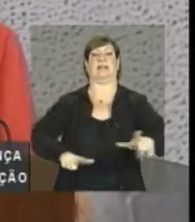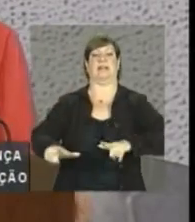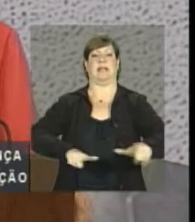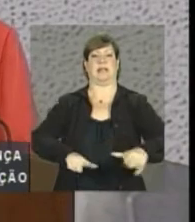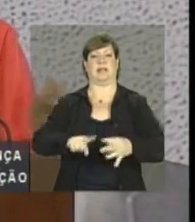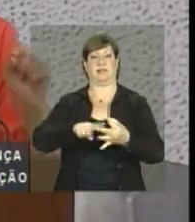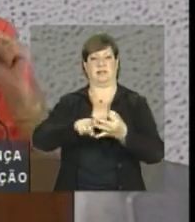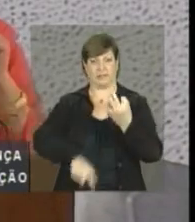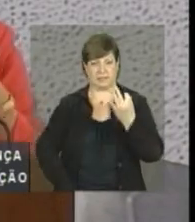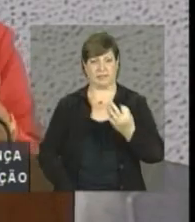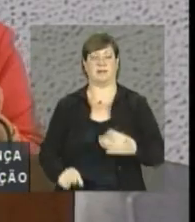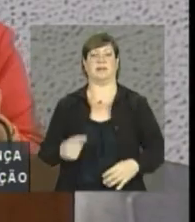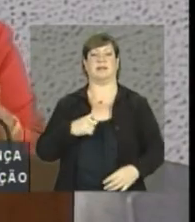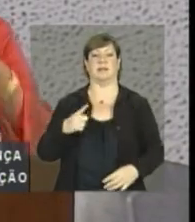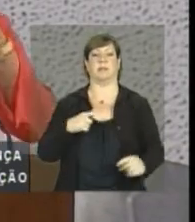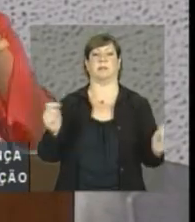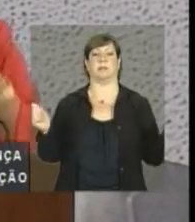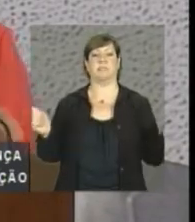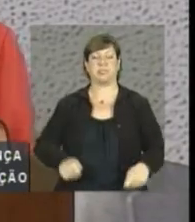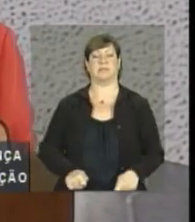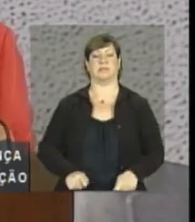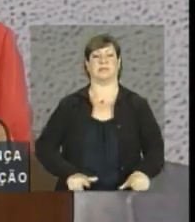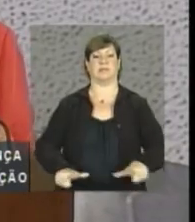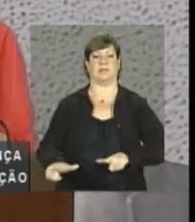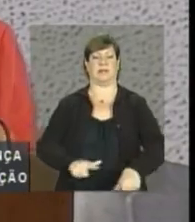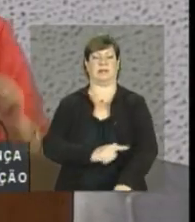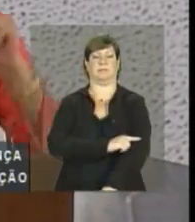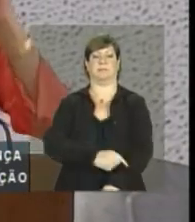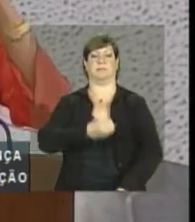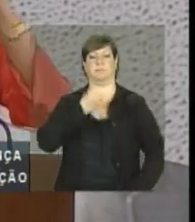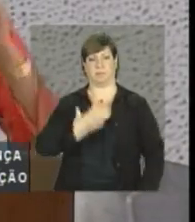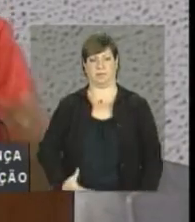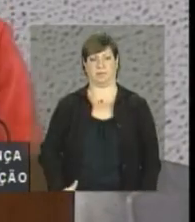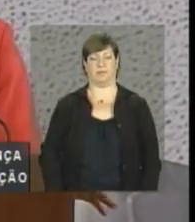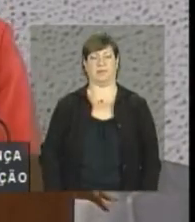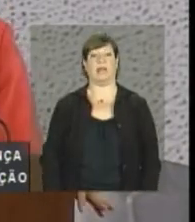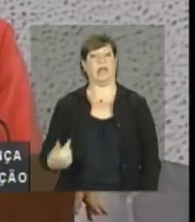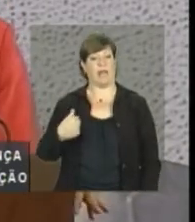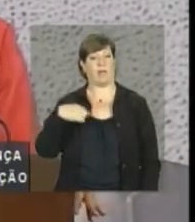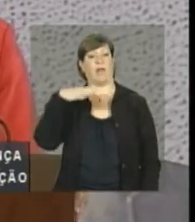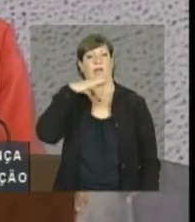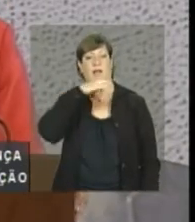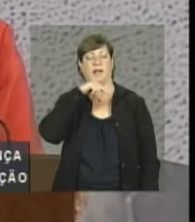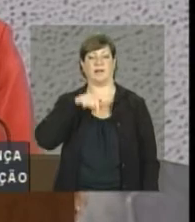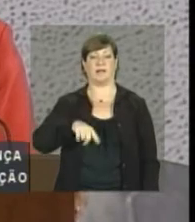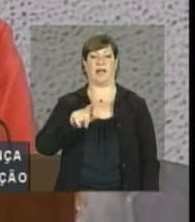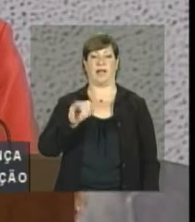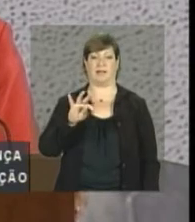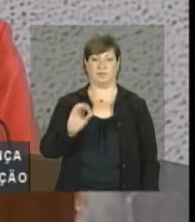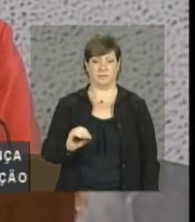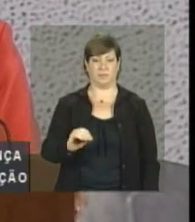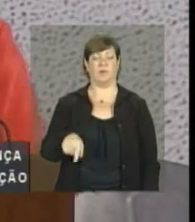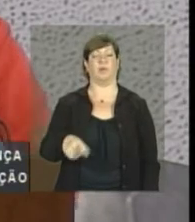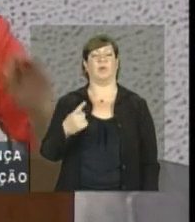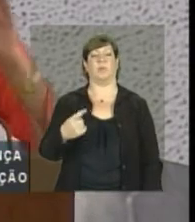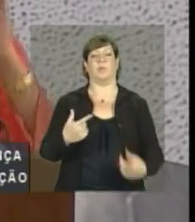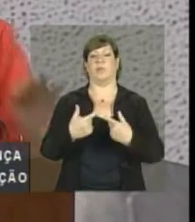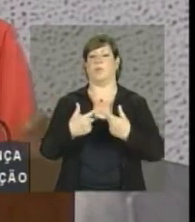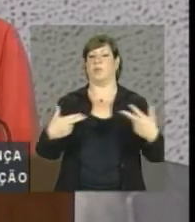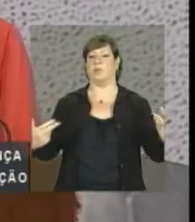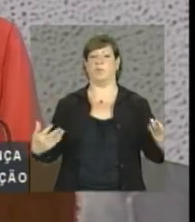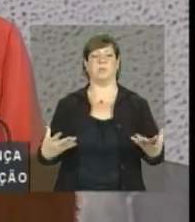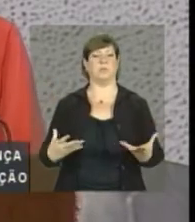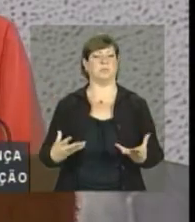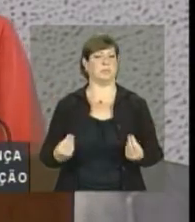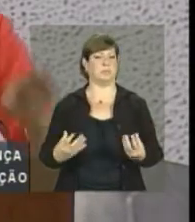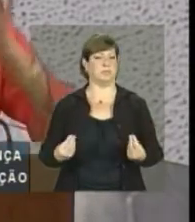setor condições de trabalho digna. Eu considero o gato uma das